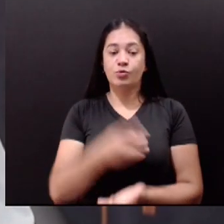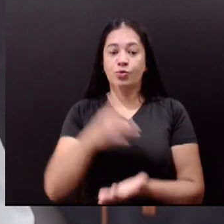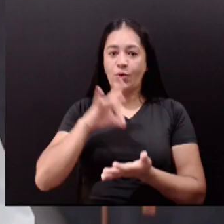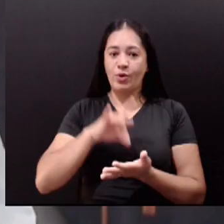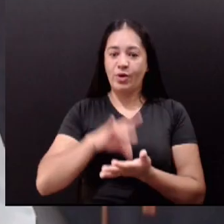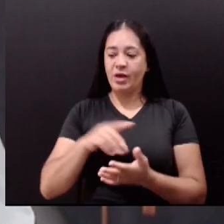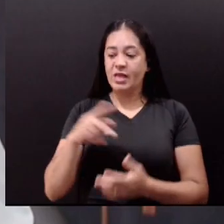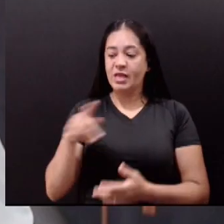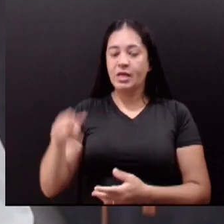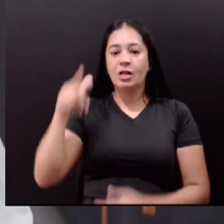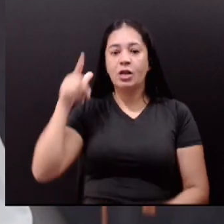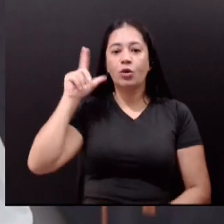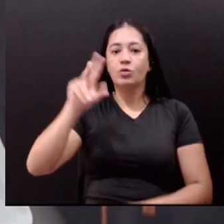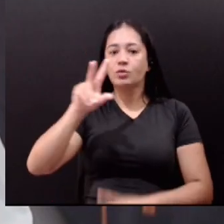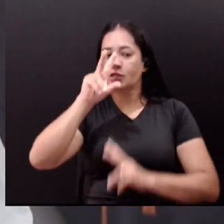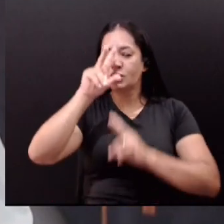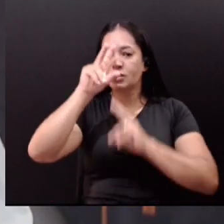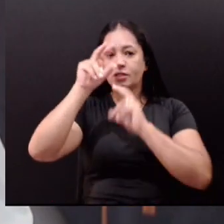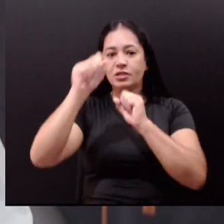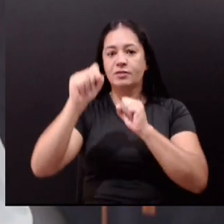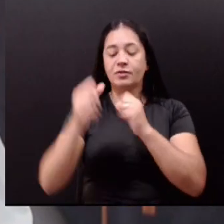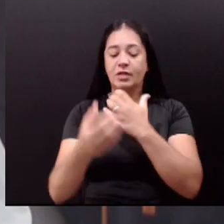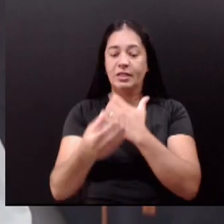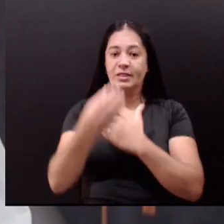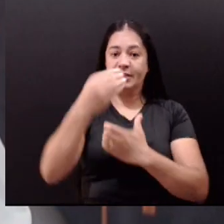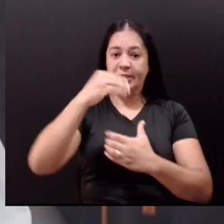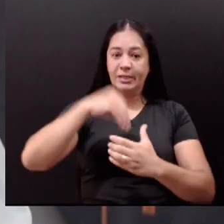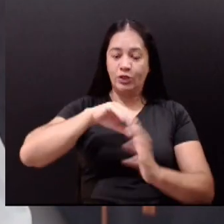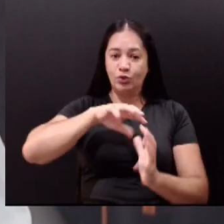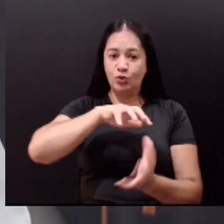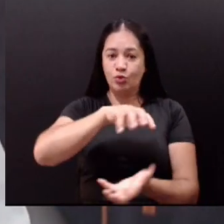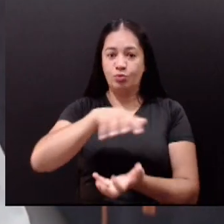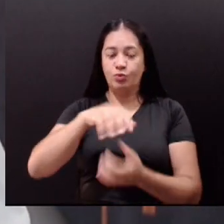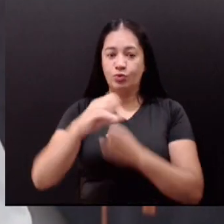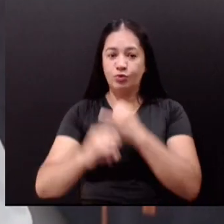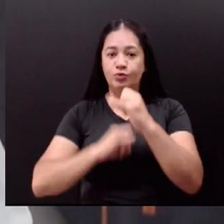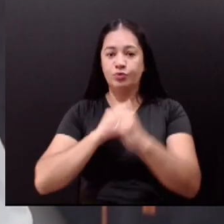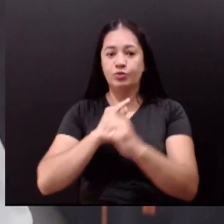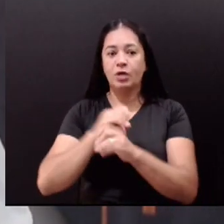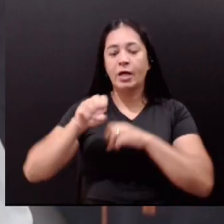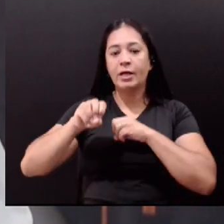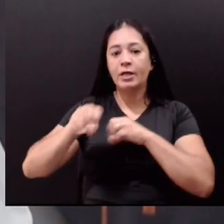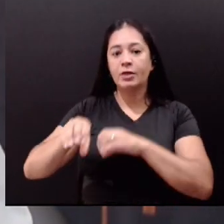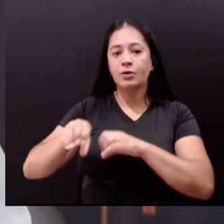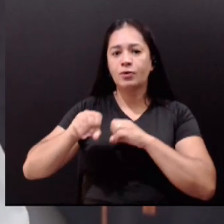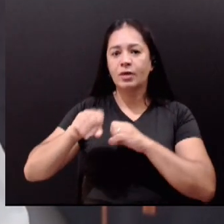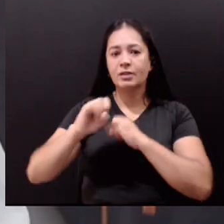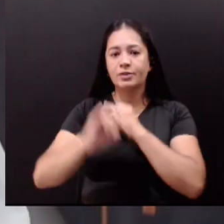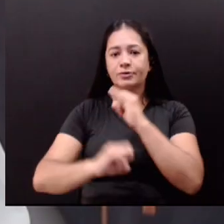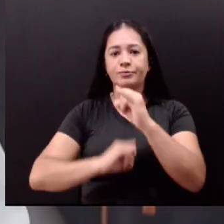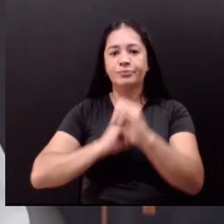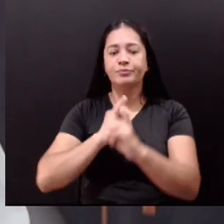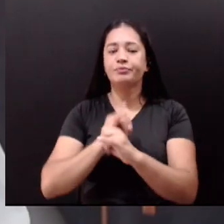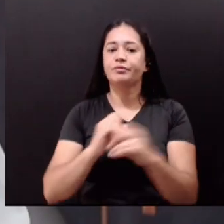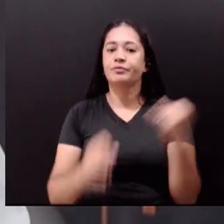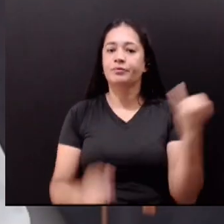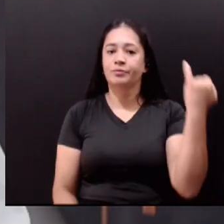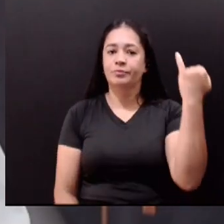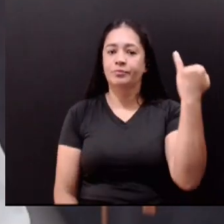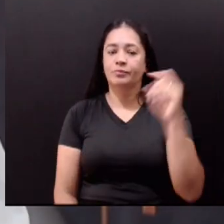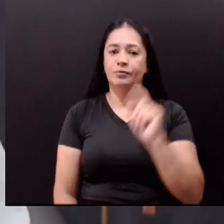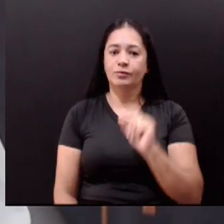mundo virtual, como o doutor Rodrigo bem colocou, essa educação digital. Então é muito importante que quais são os valores